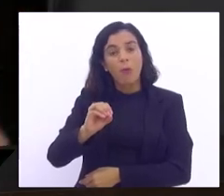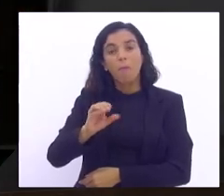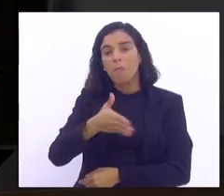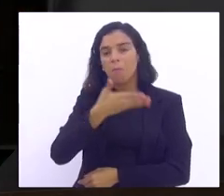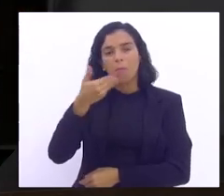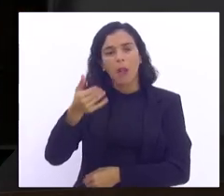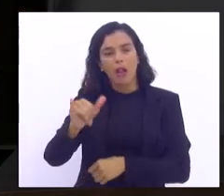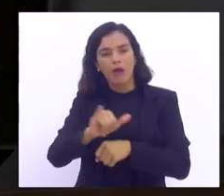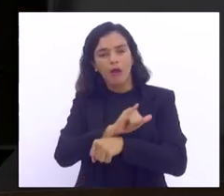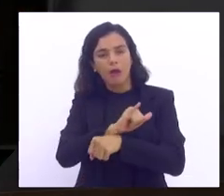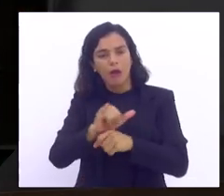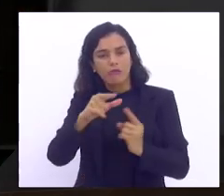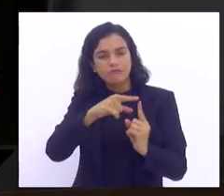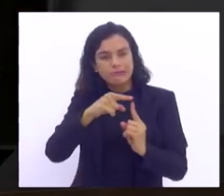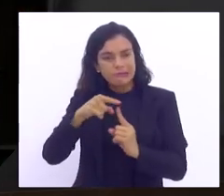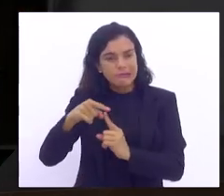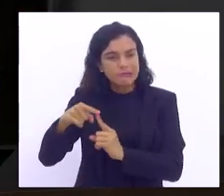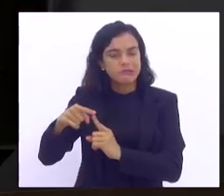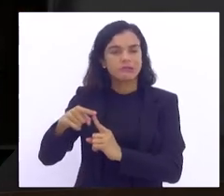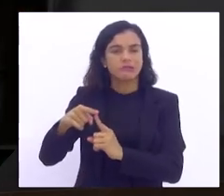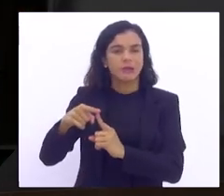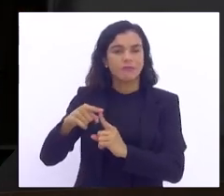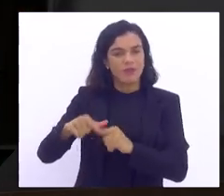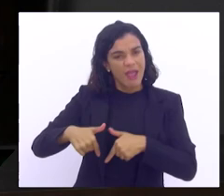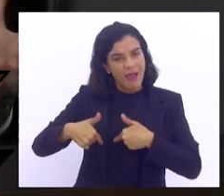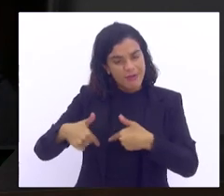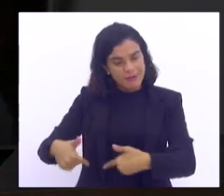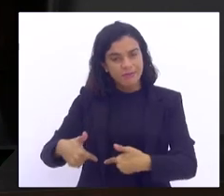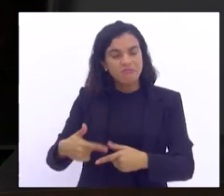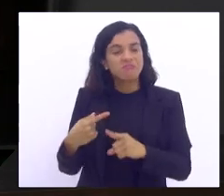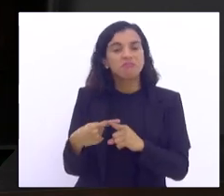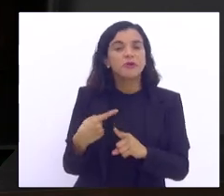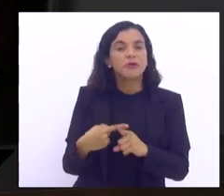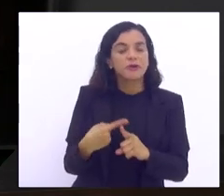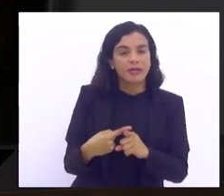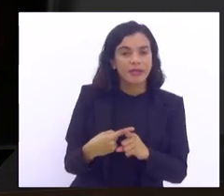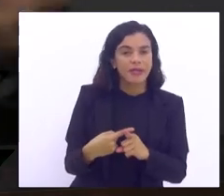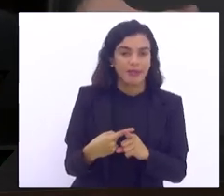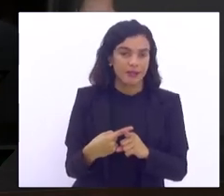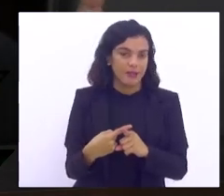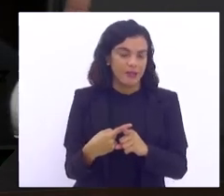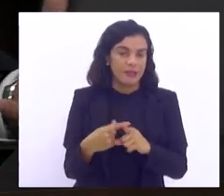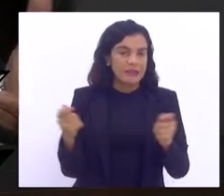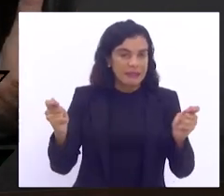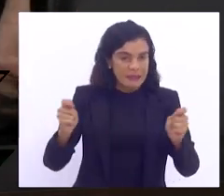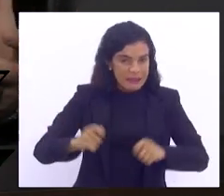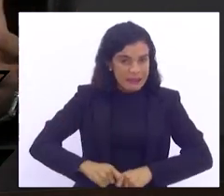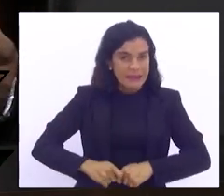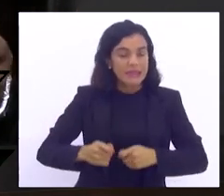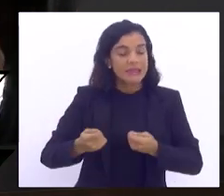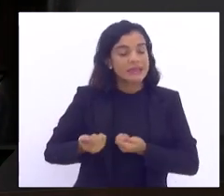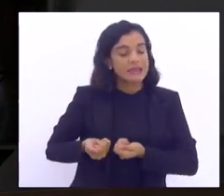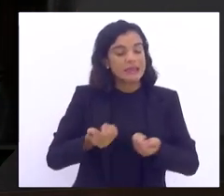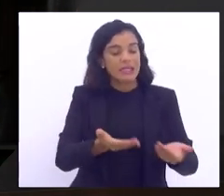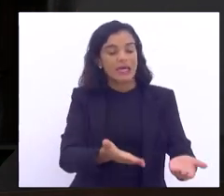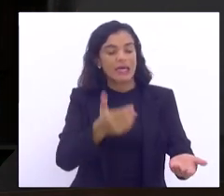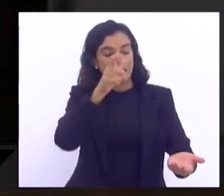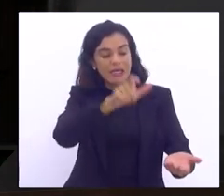forma de ação. Por quê? Porque dá para a mulher o direito de